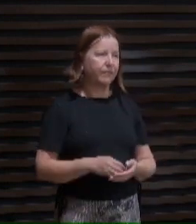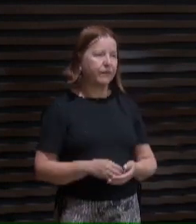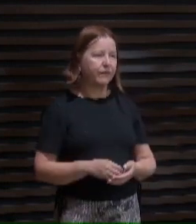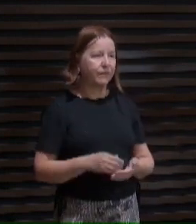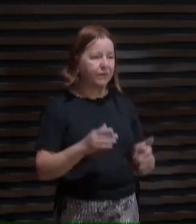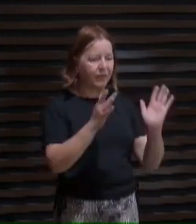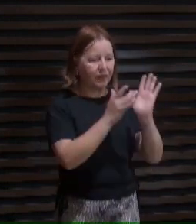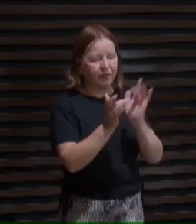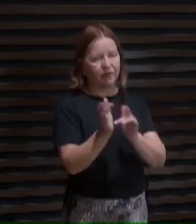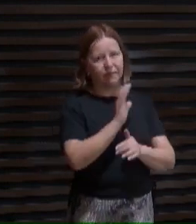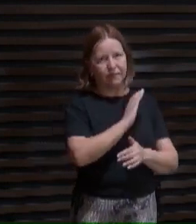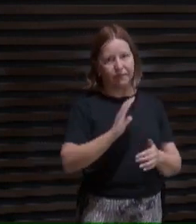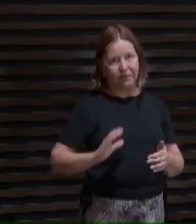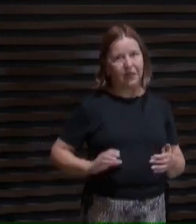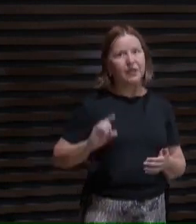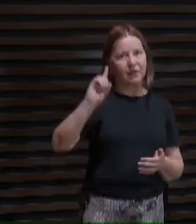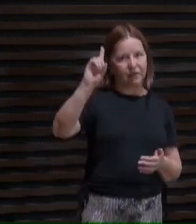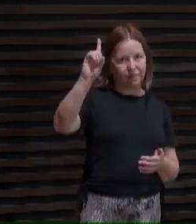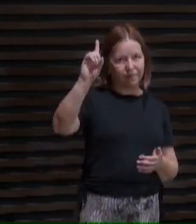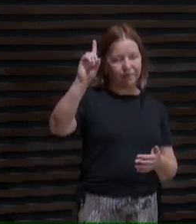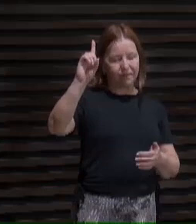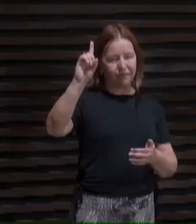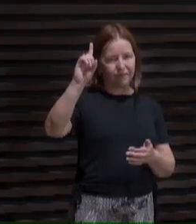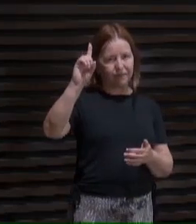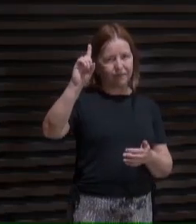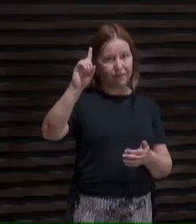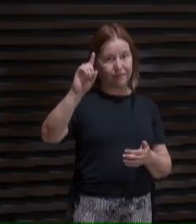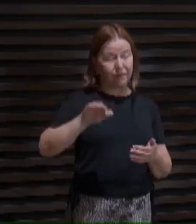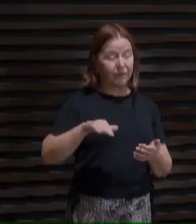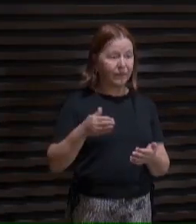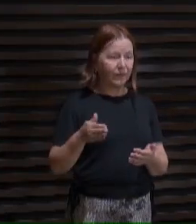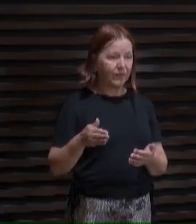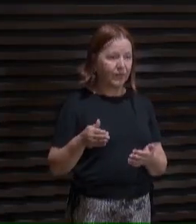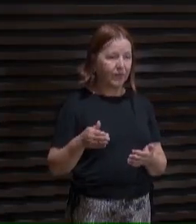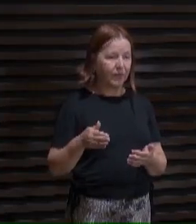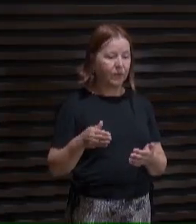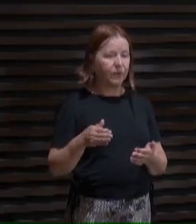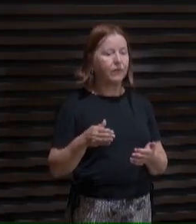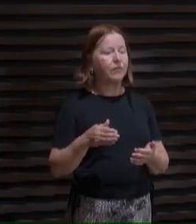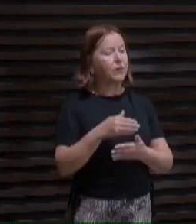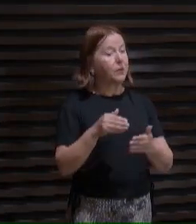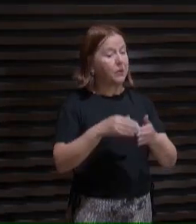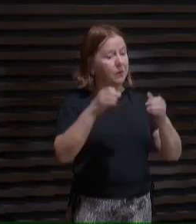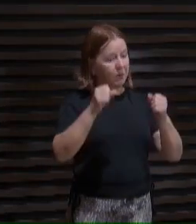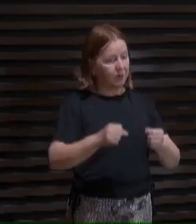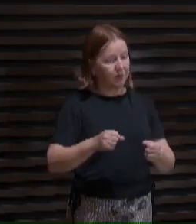Jesus Cristo é Deus e, portanto, todo-poderoso e